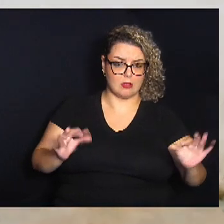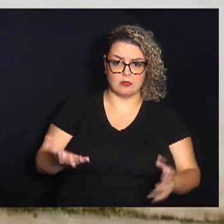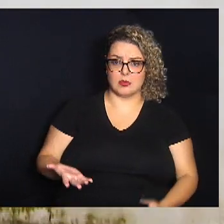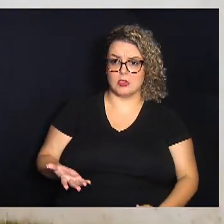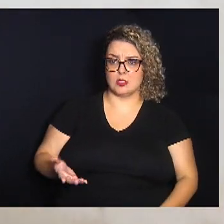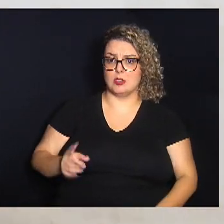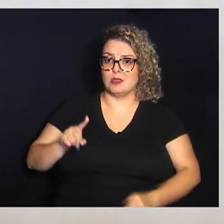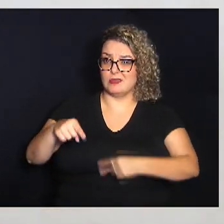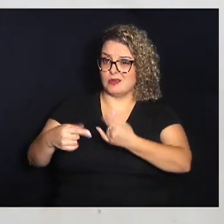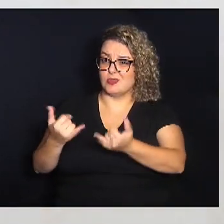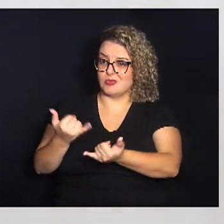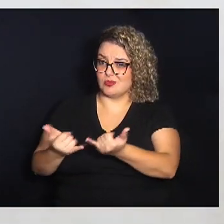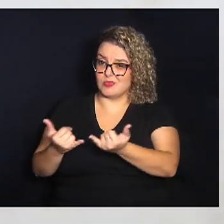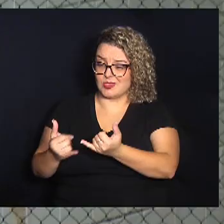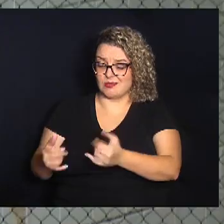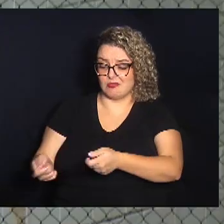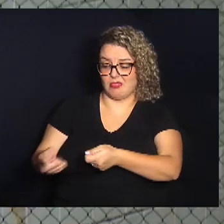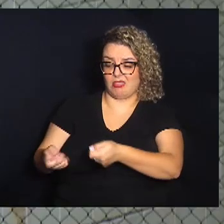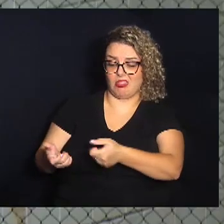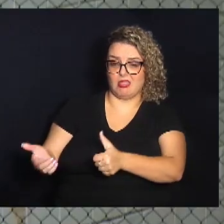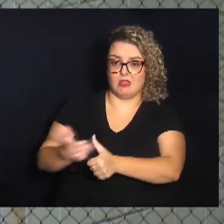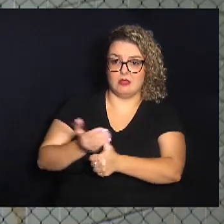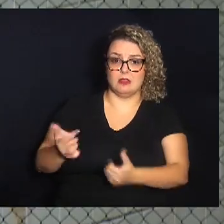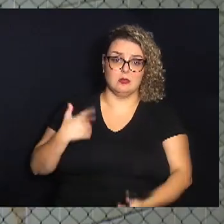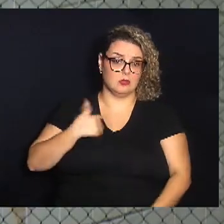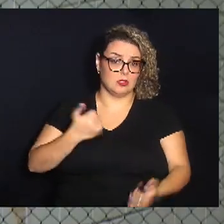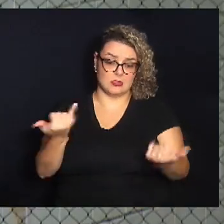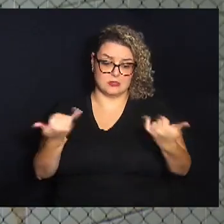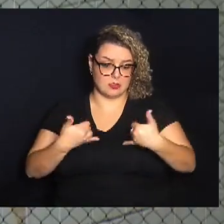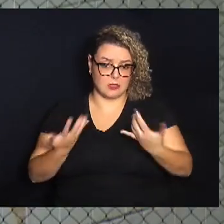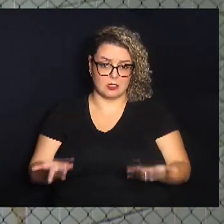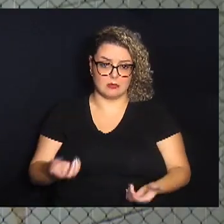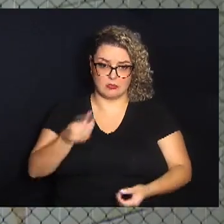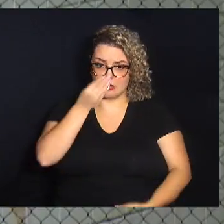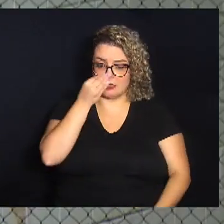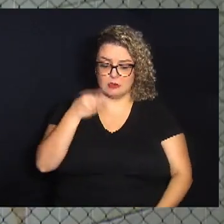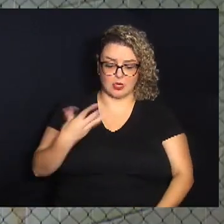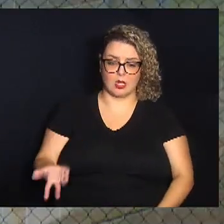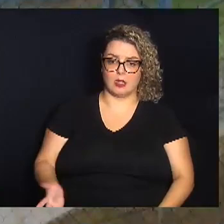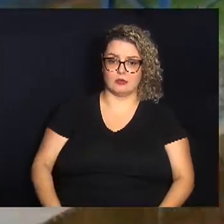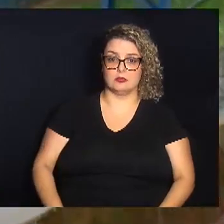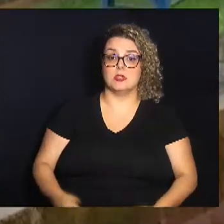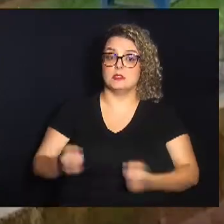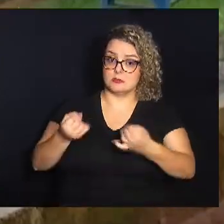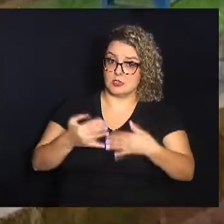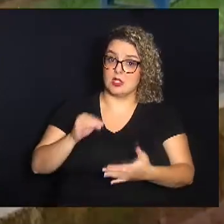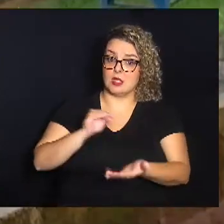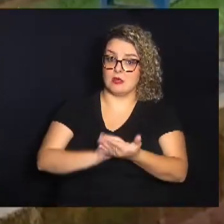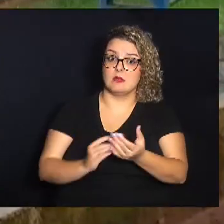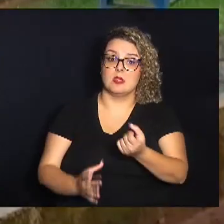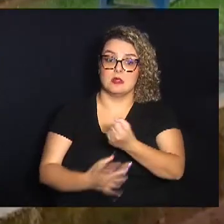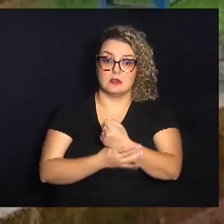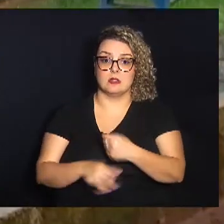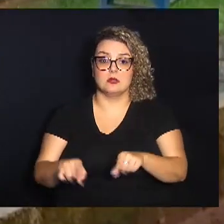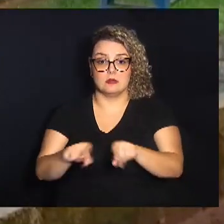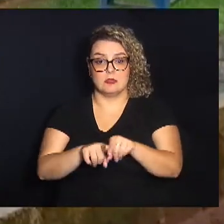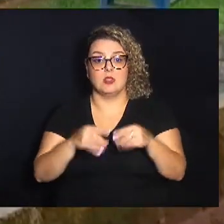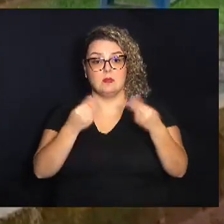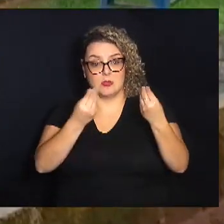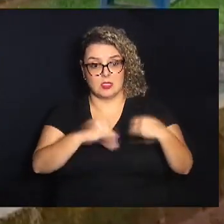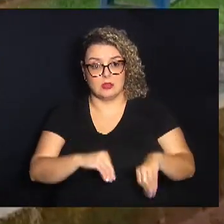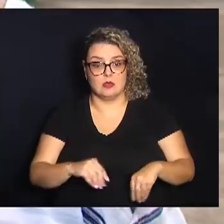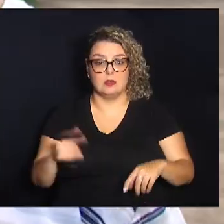e toma conta da praça. Estamos abandonados. Os moradores explicam que a falta de segurança também prejudica o lazer